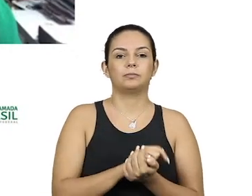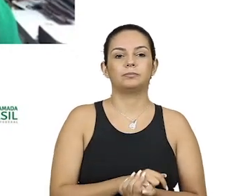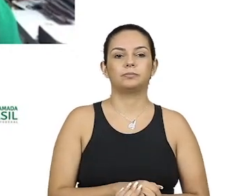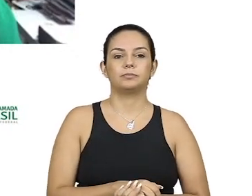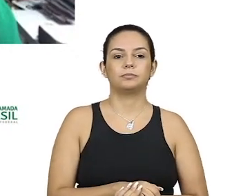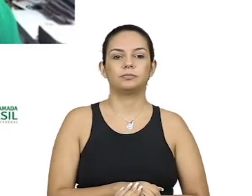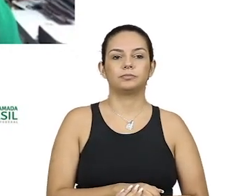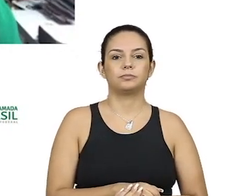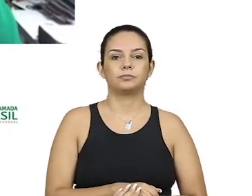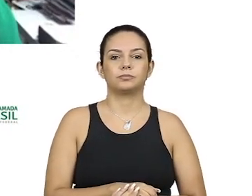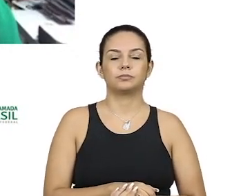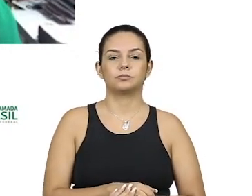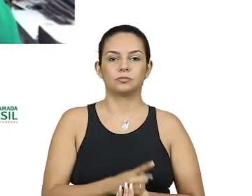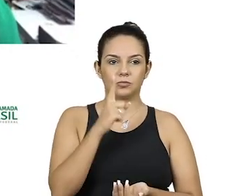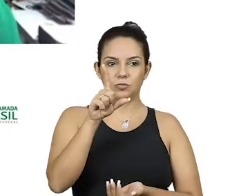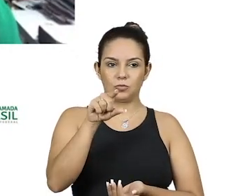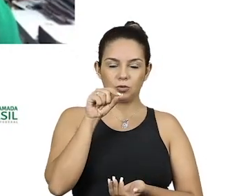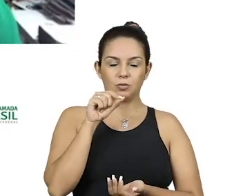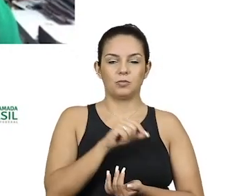uma escolha